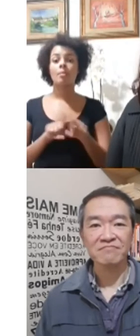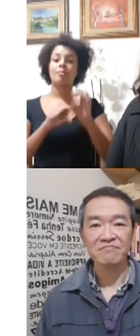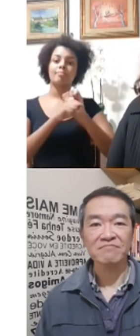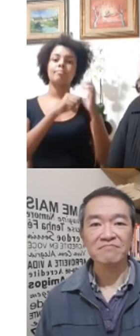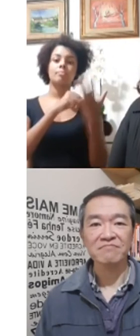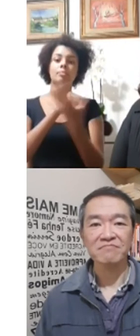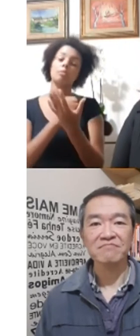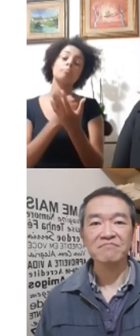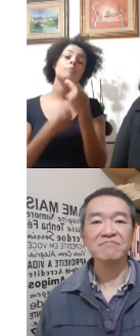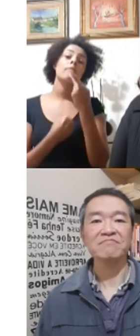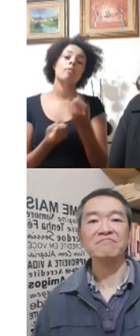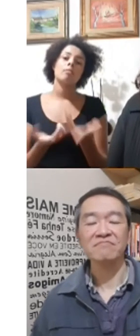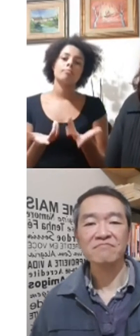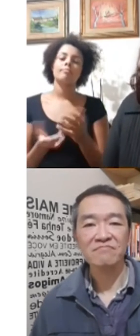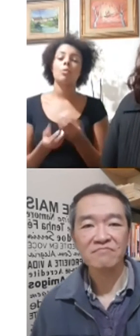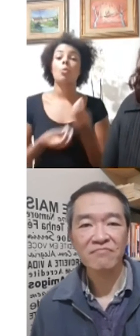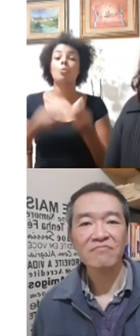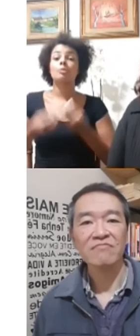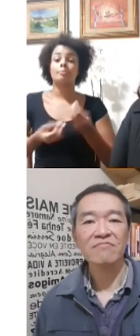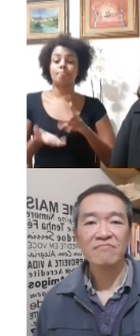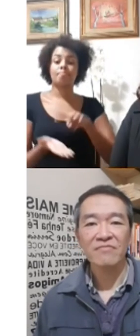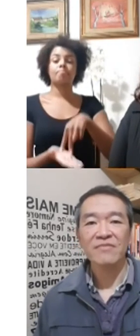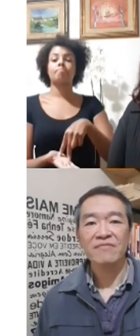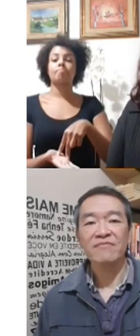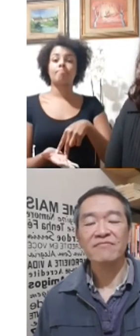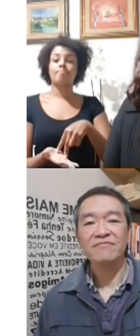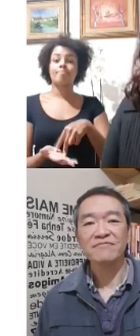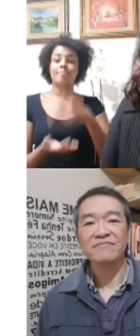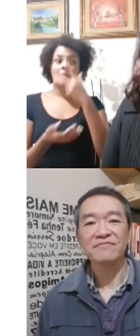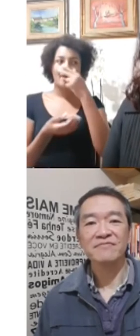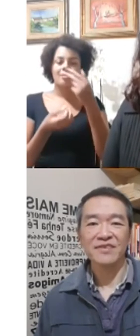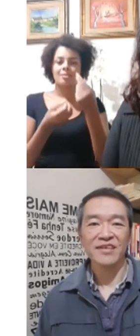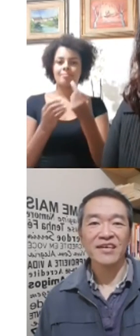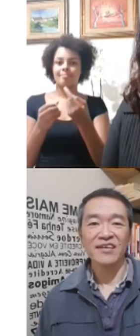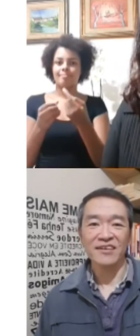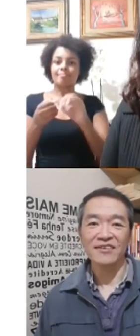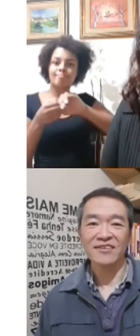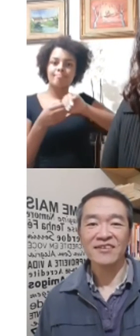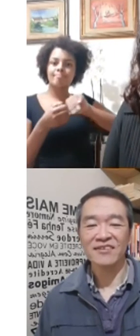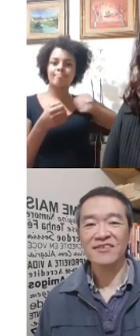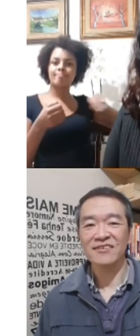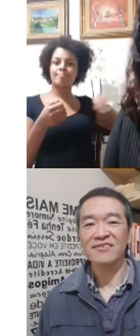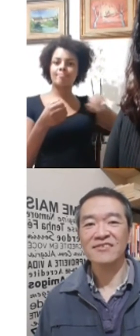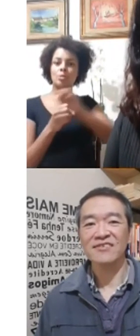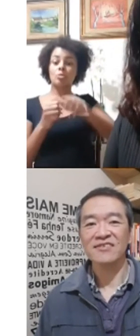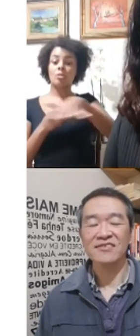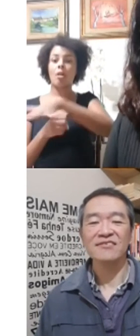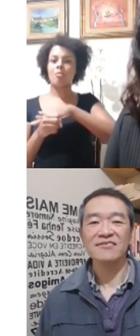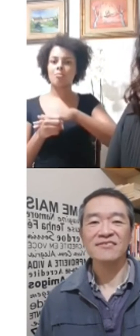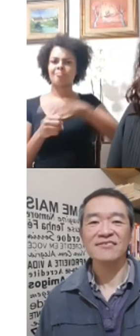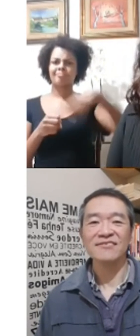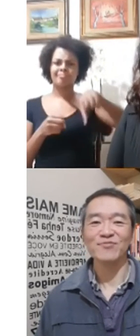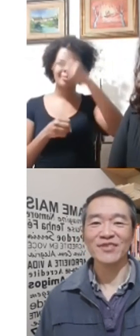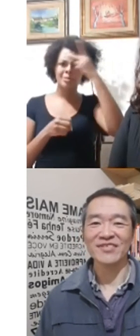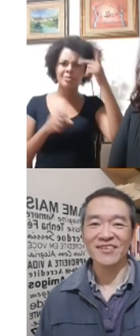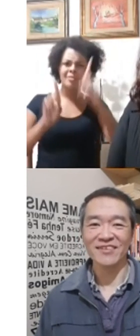pandemia também, como é que a gente está se portando, né? Já que isolamento social é uma palavra que a gente conhece bem,